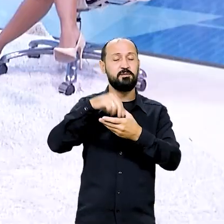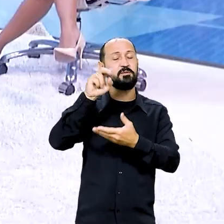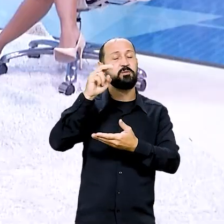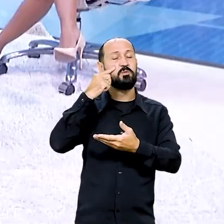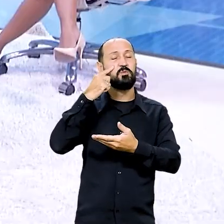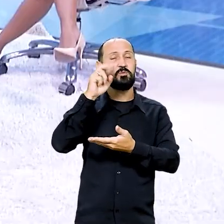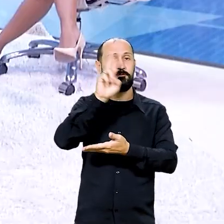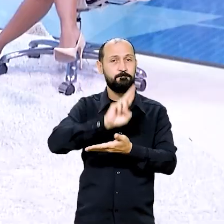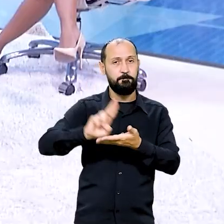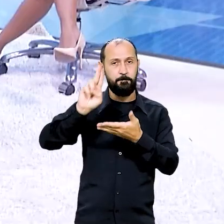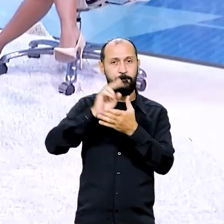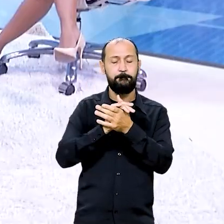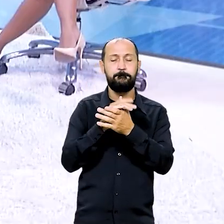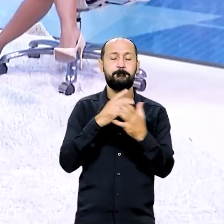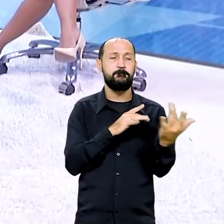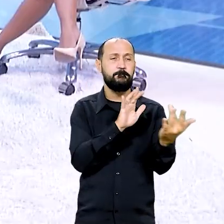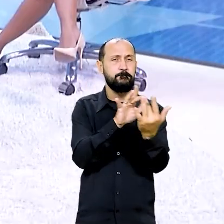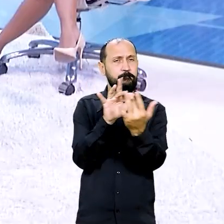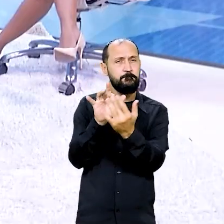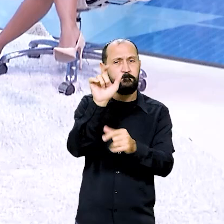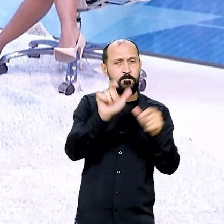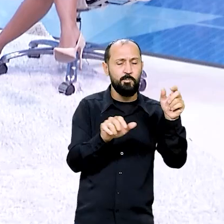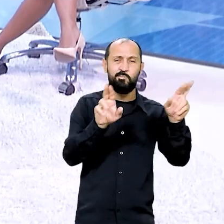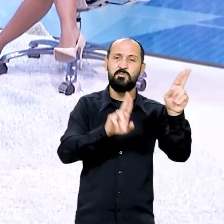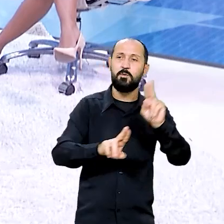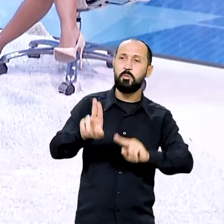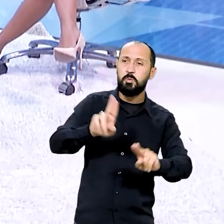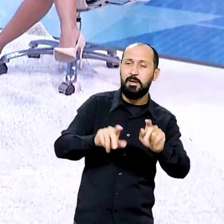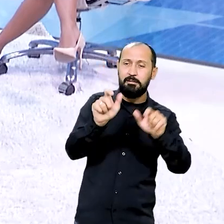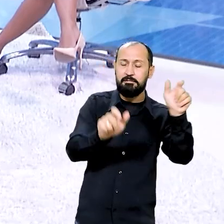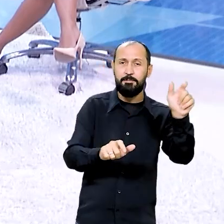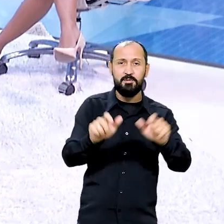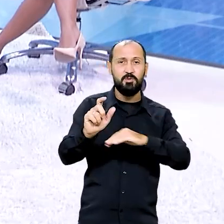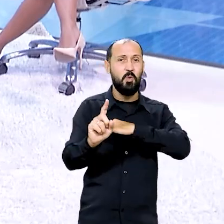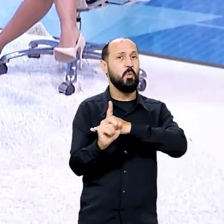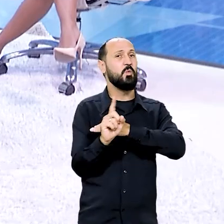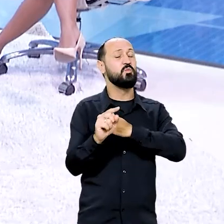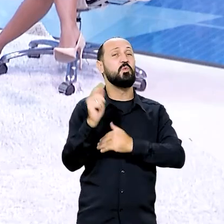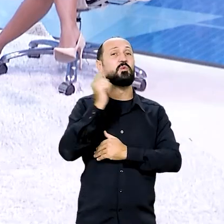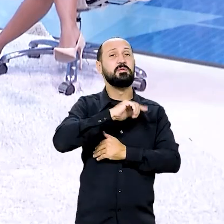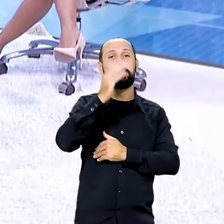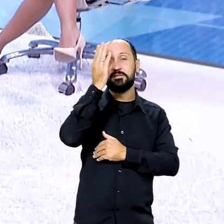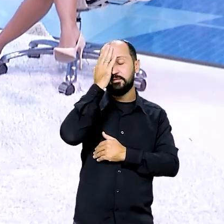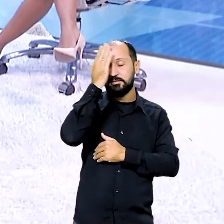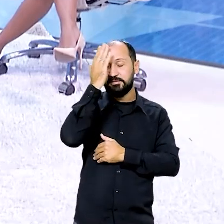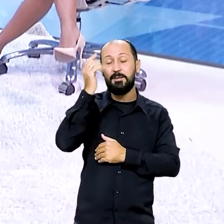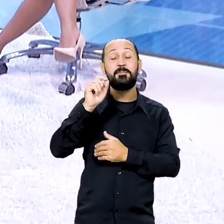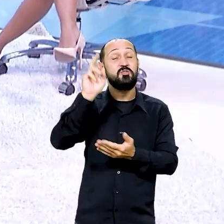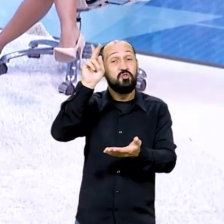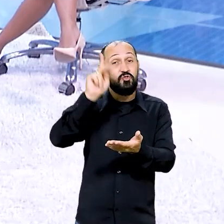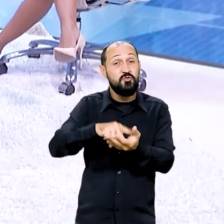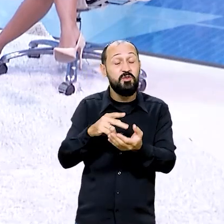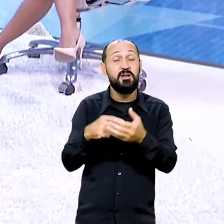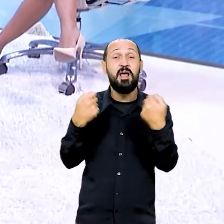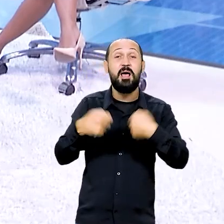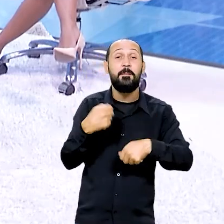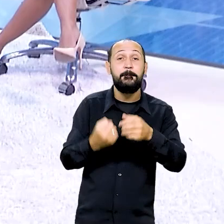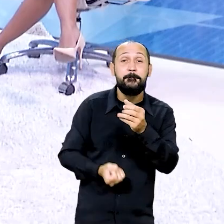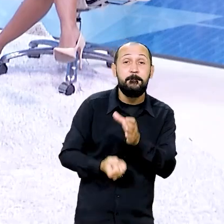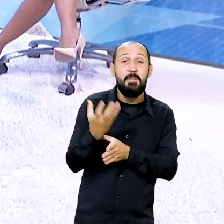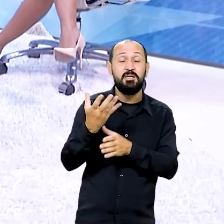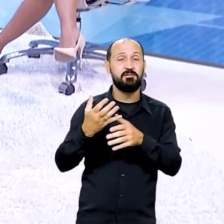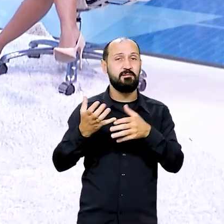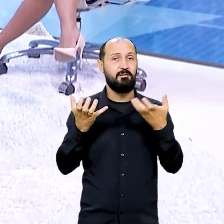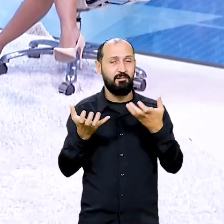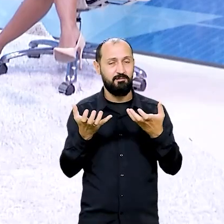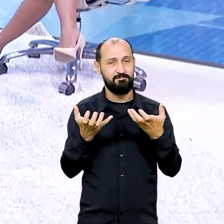utilizado nas faculdades. Quando você se aproxima do seu usuário, quando você se aproxima do seu cliente, você consegue saber a natureza real